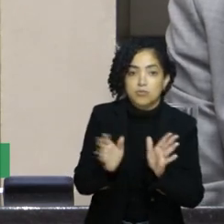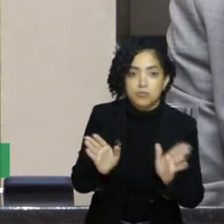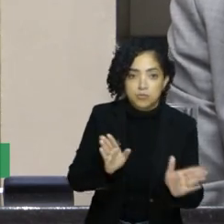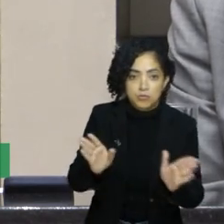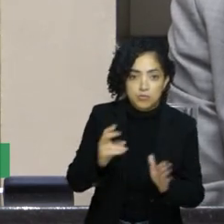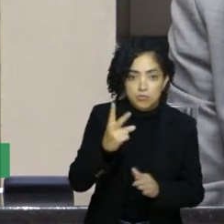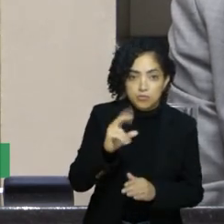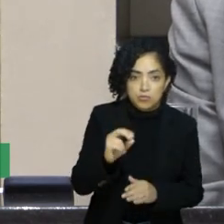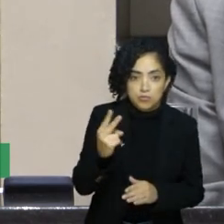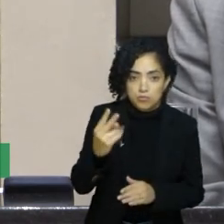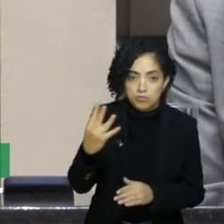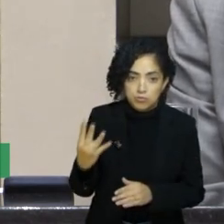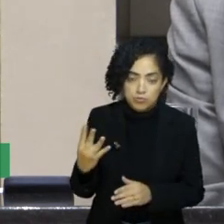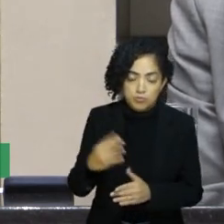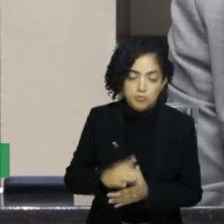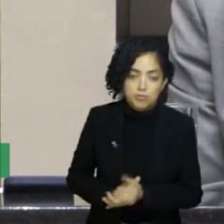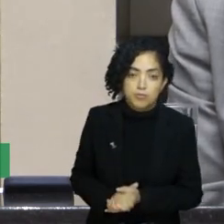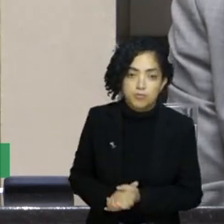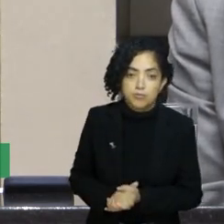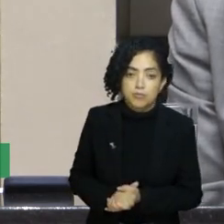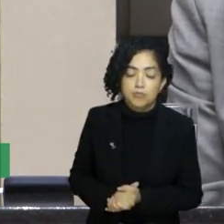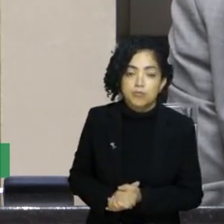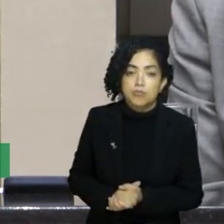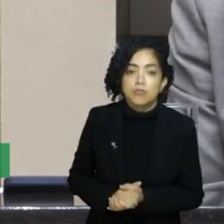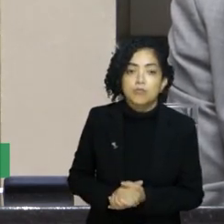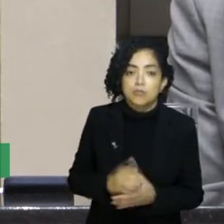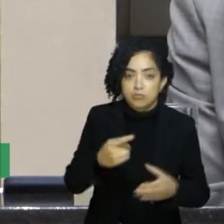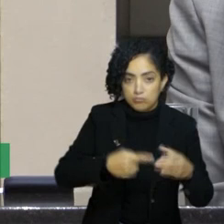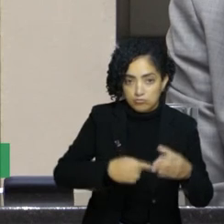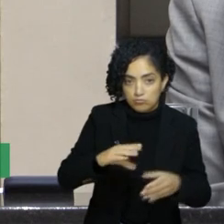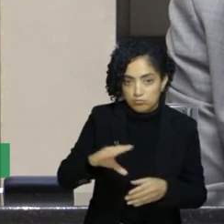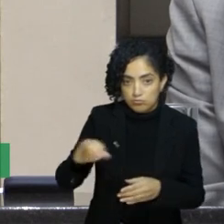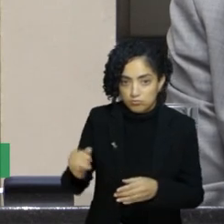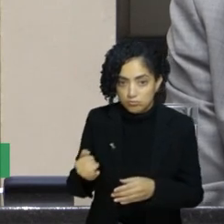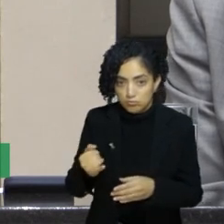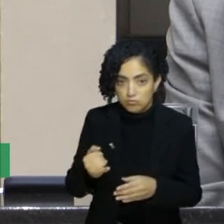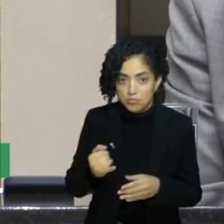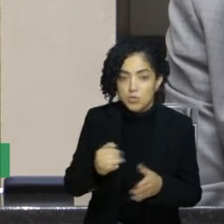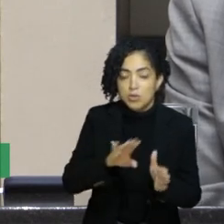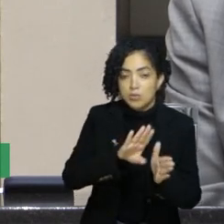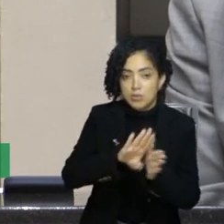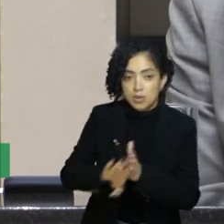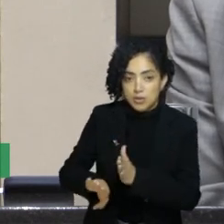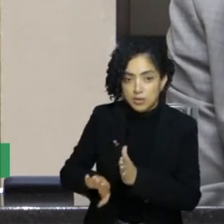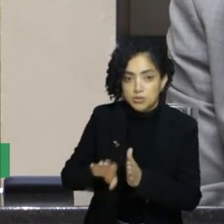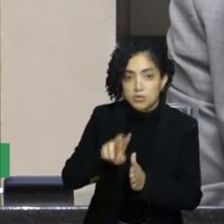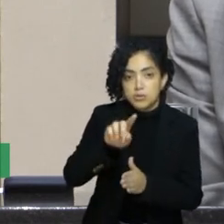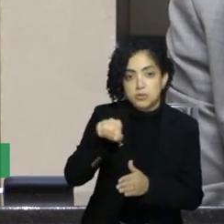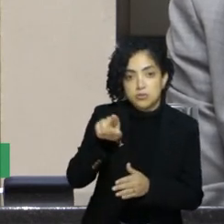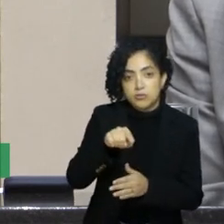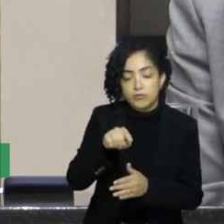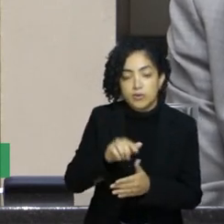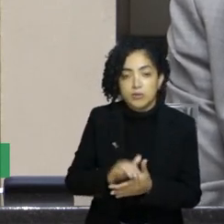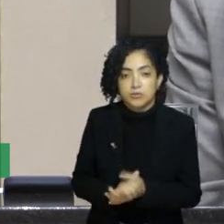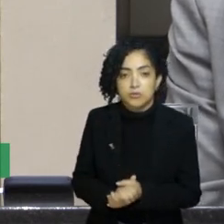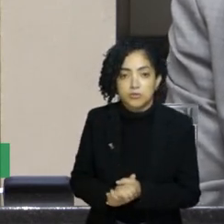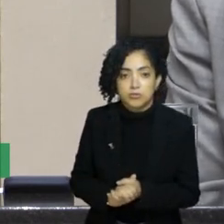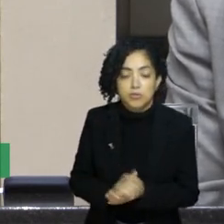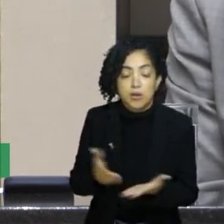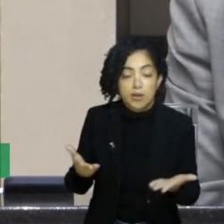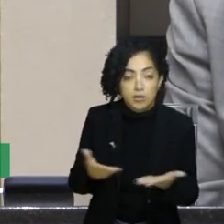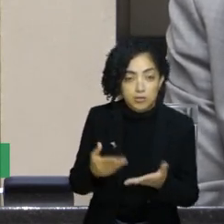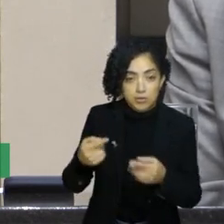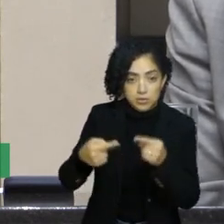e estabelece outras providências. Parecer da Comissão de Constituição e Justiça pela rejeição do veto. Relatoria, deputado Camilo Martins, em